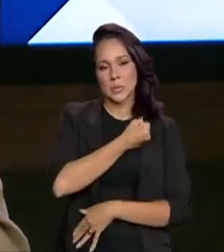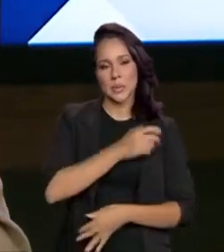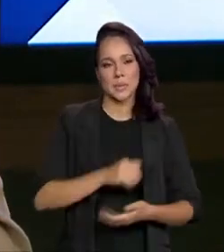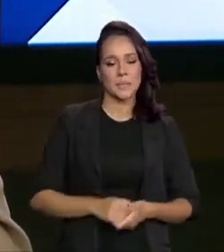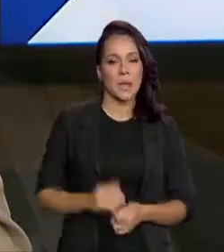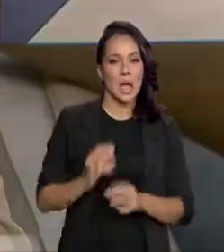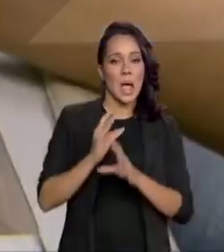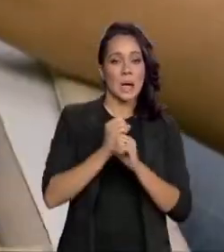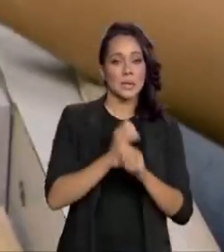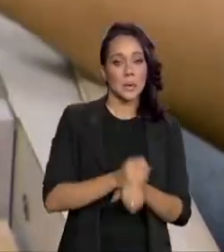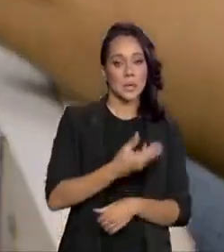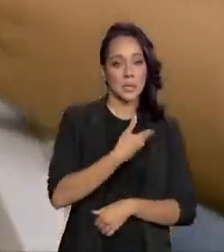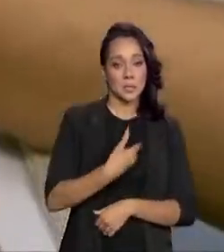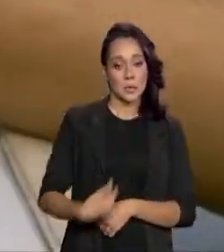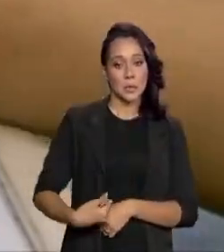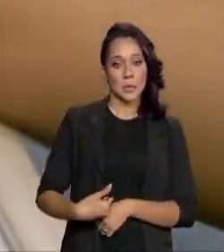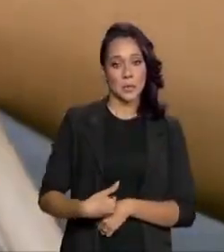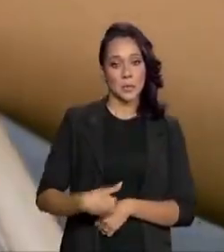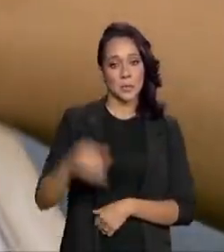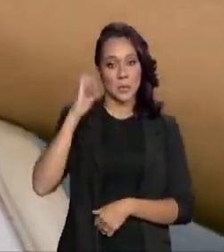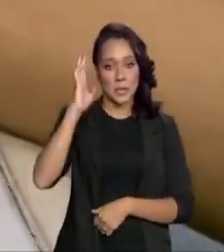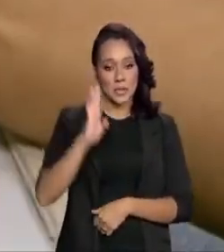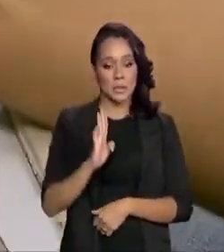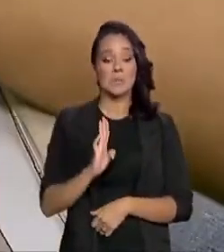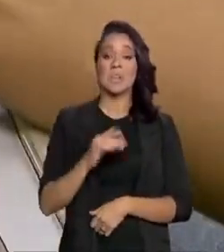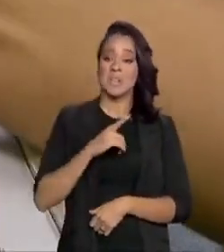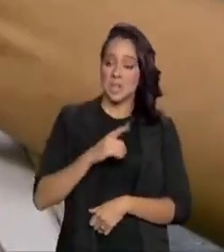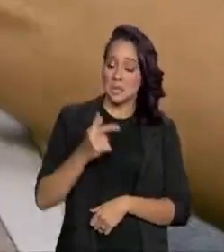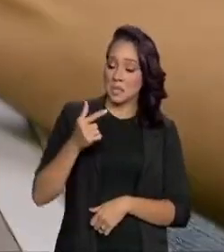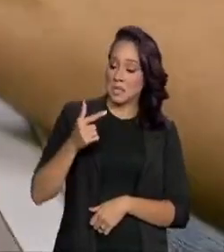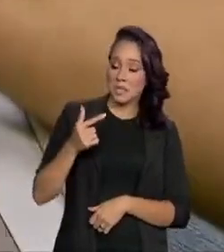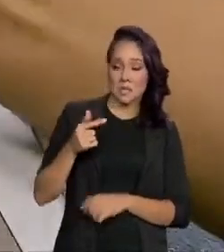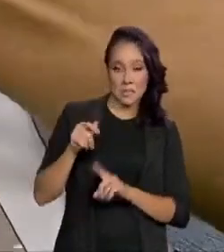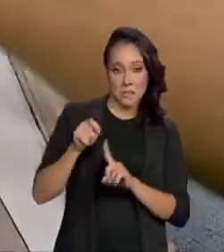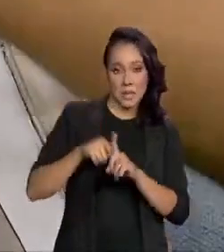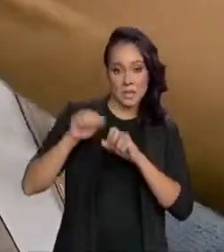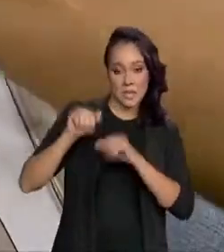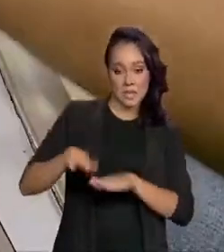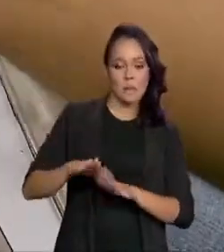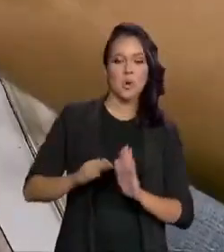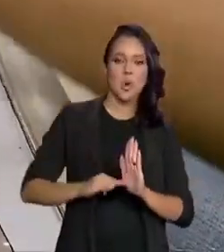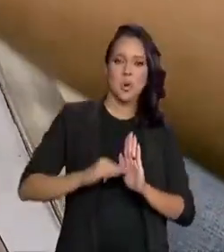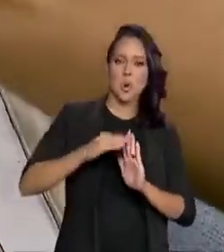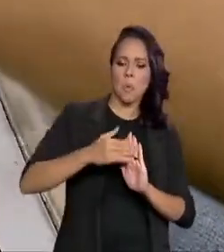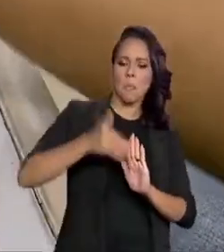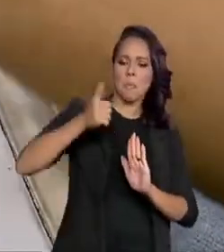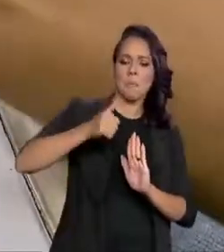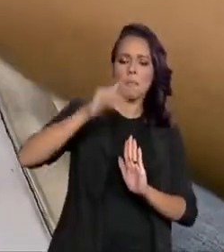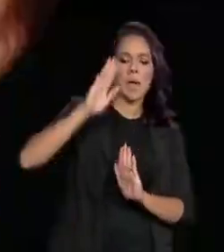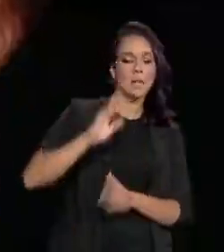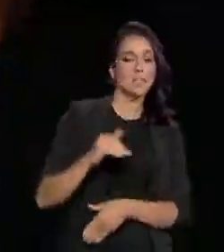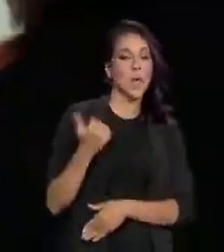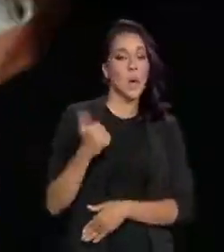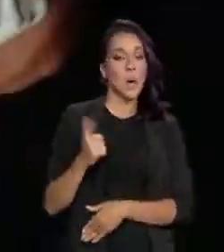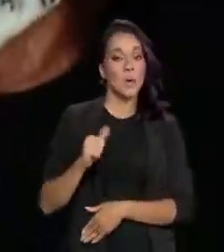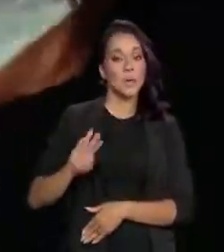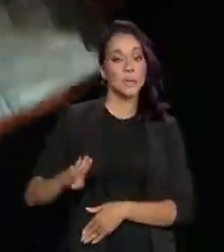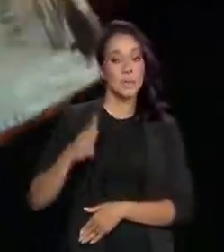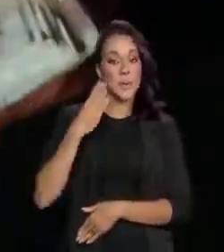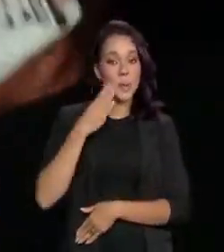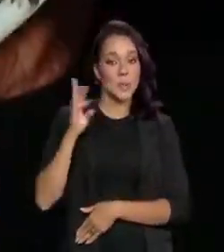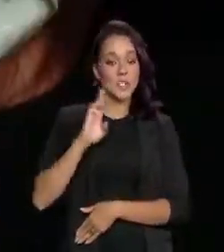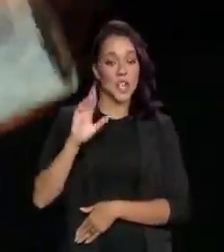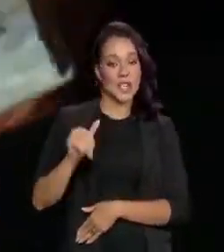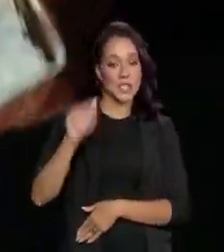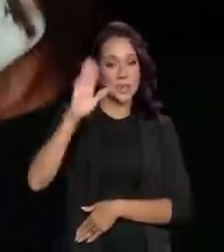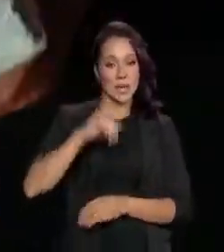As contas públicas do governo brasileiro fecharam setembro com superávit primário de quase 11 bilhões de